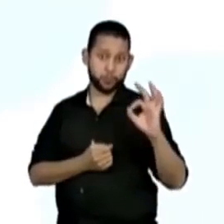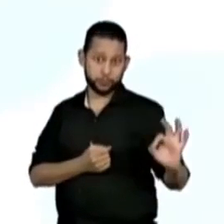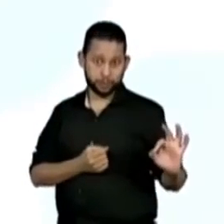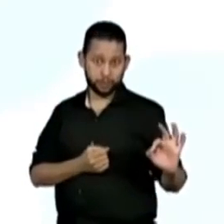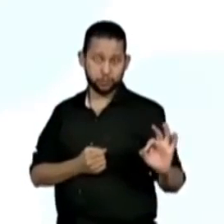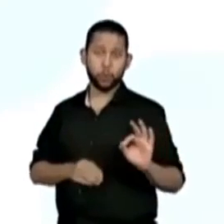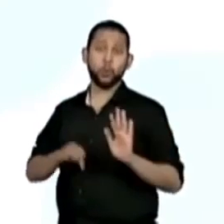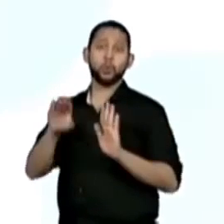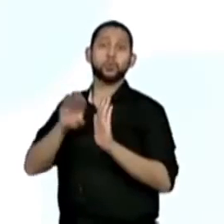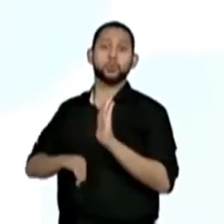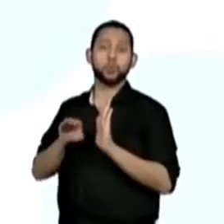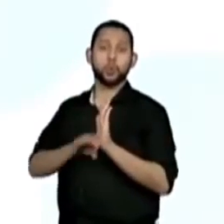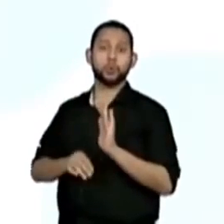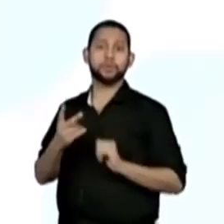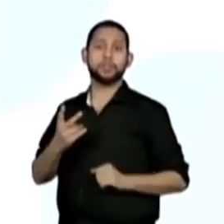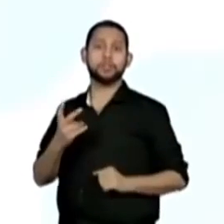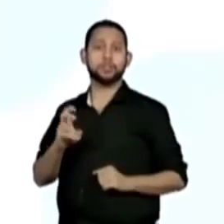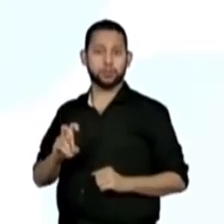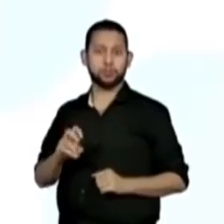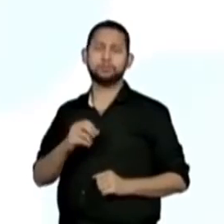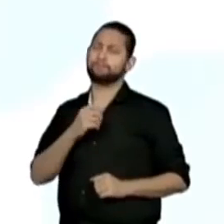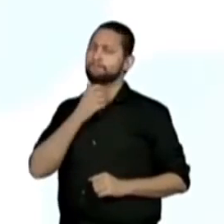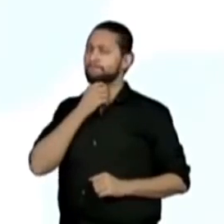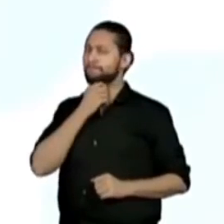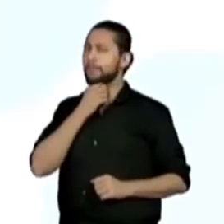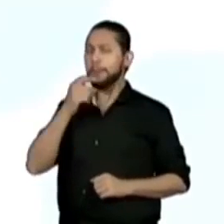valor da calça é R